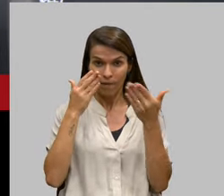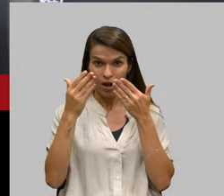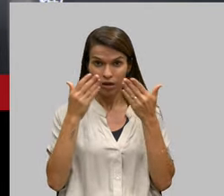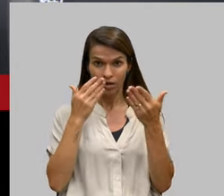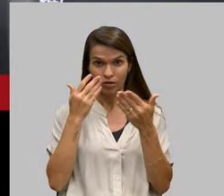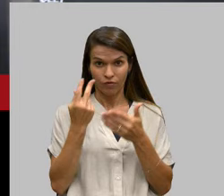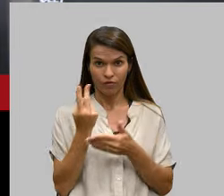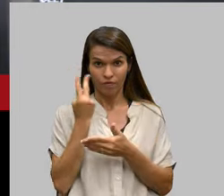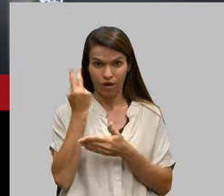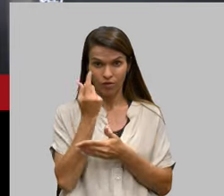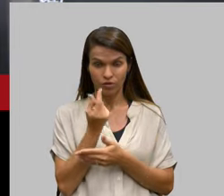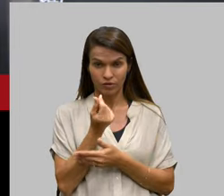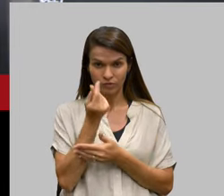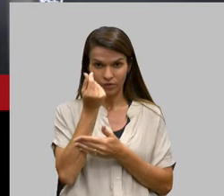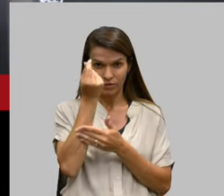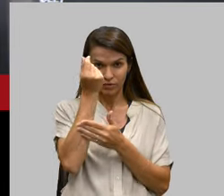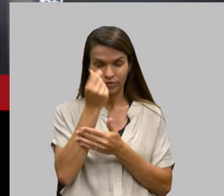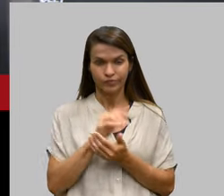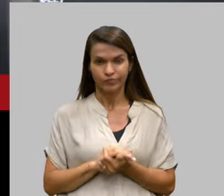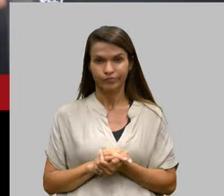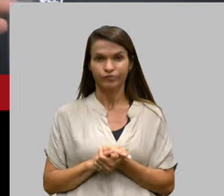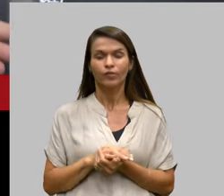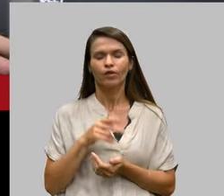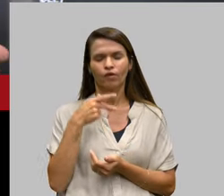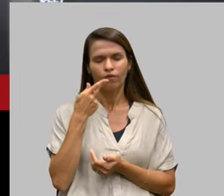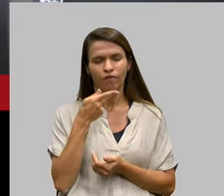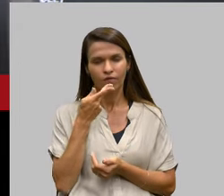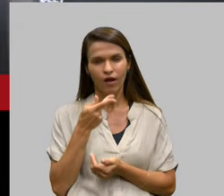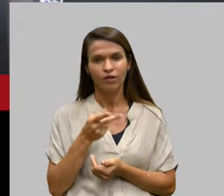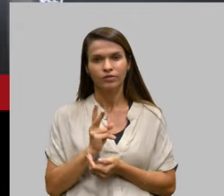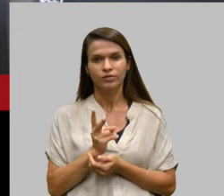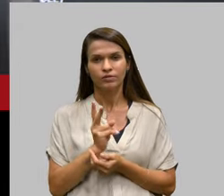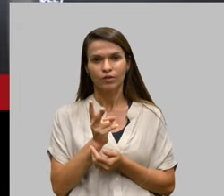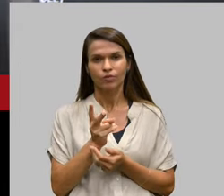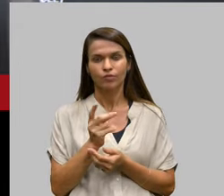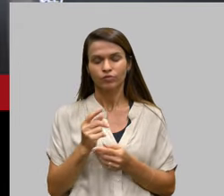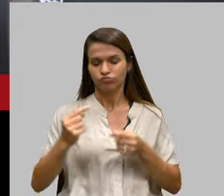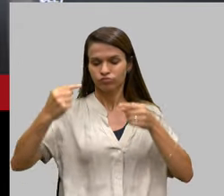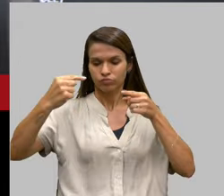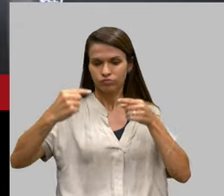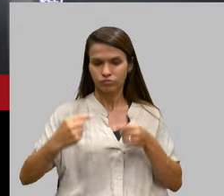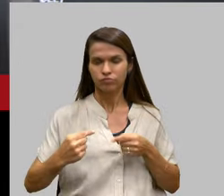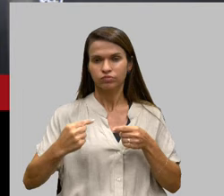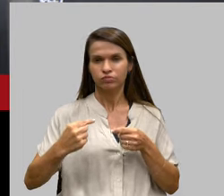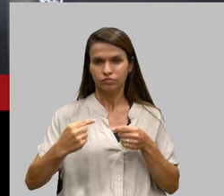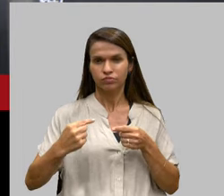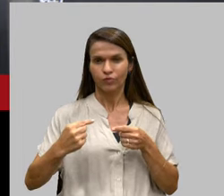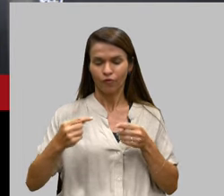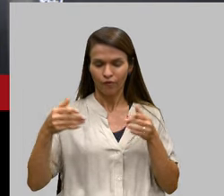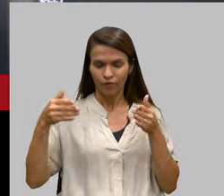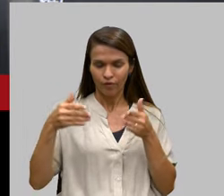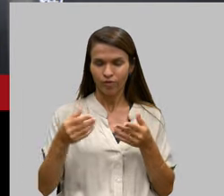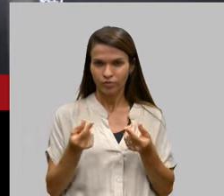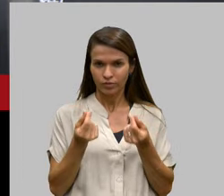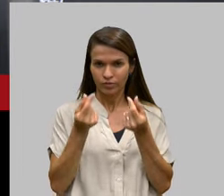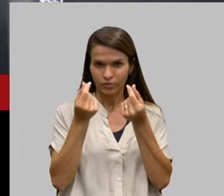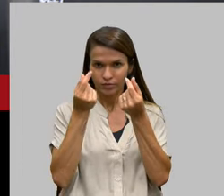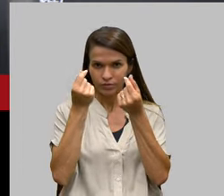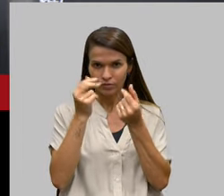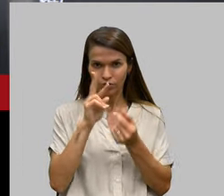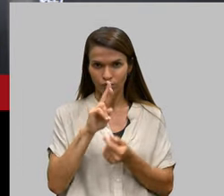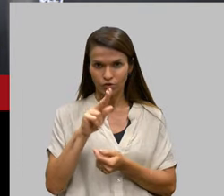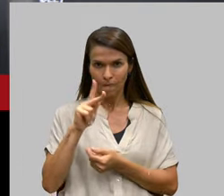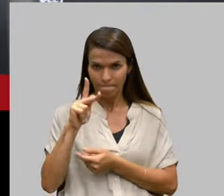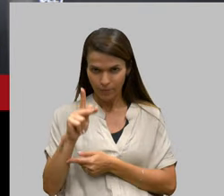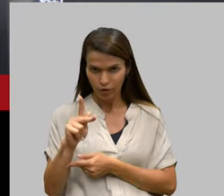dizero muito porque quando eu vou pro enfrentamento das questões financeiras do regime próprio